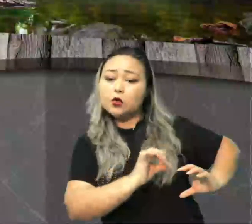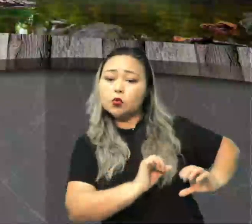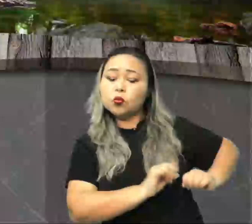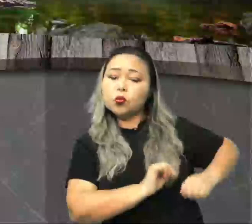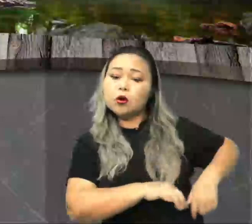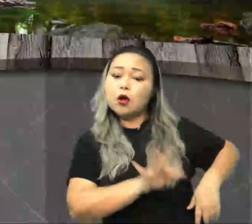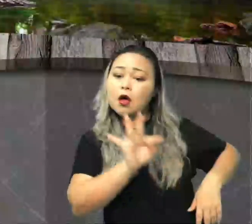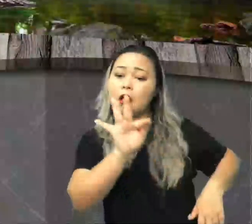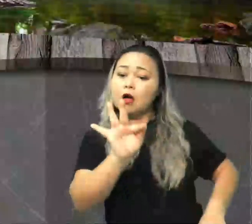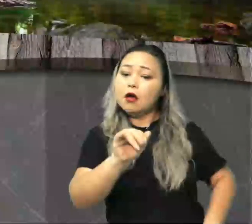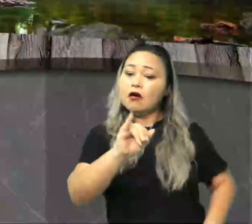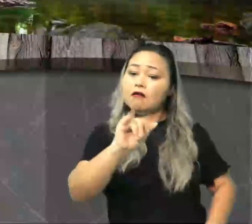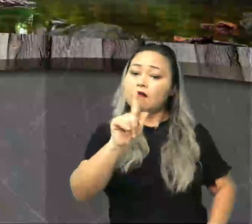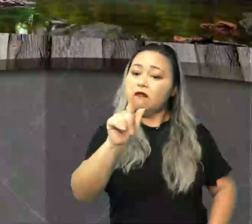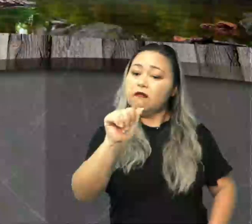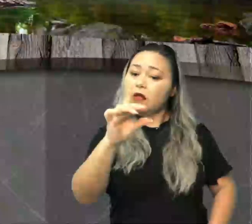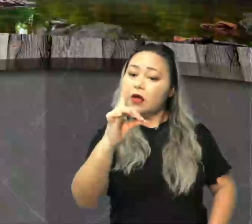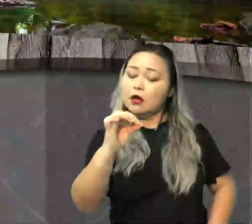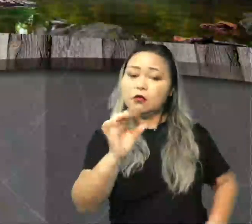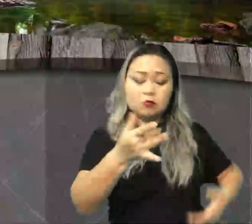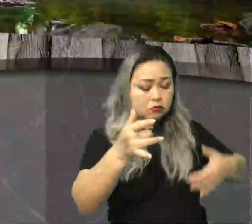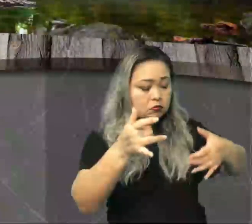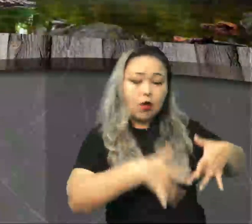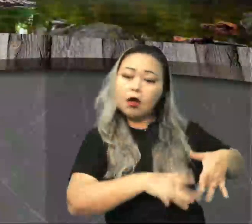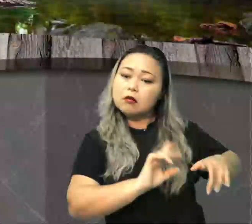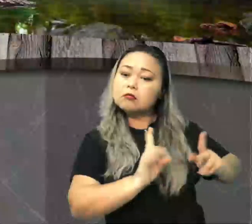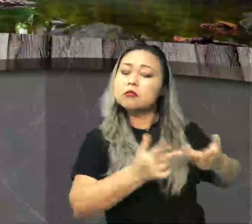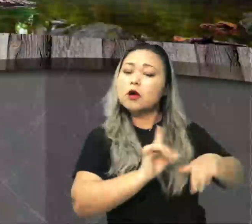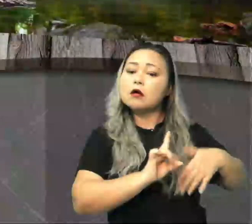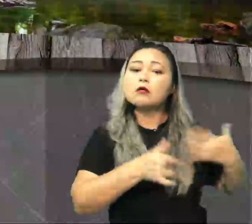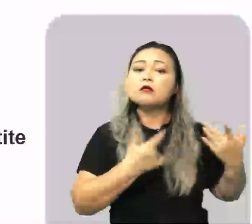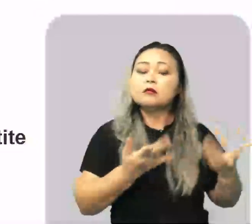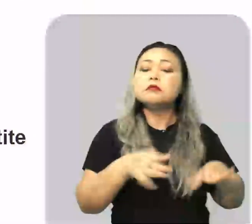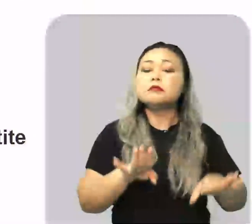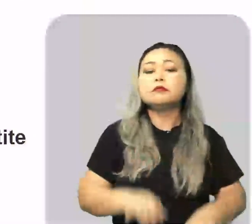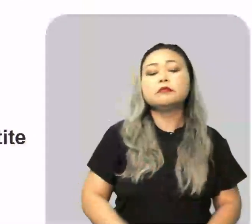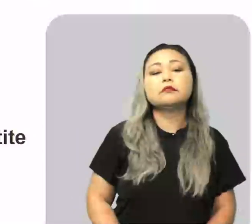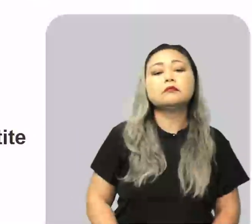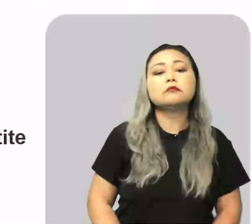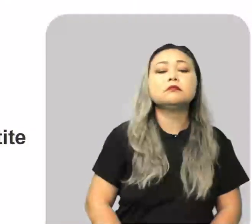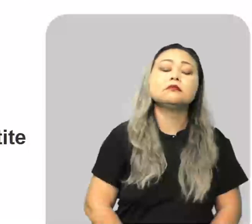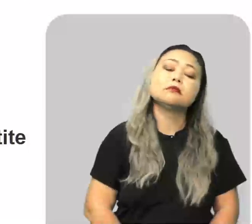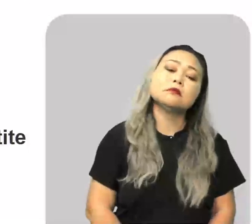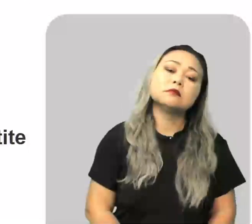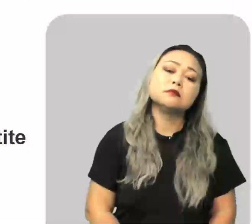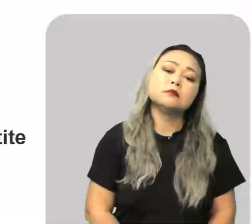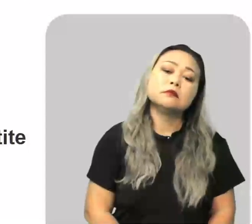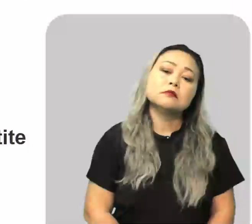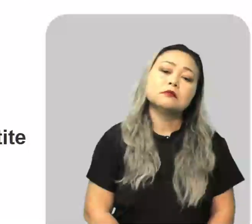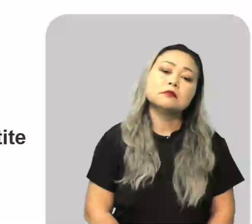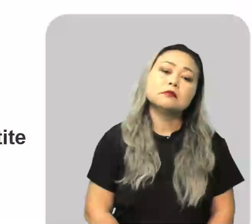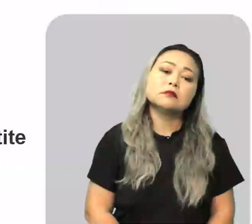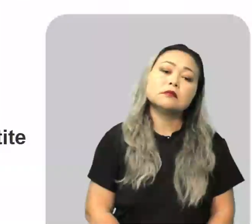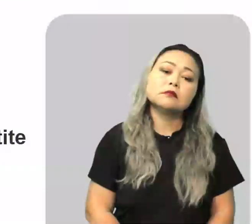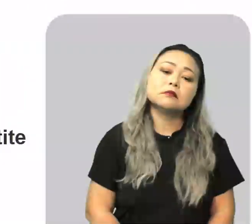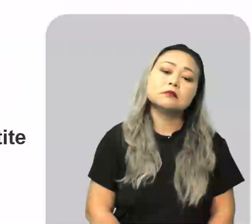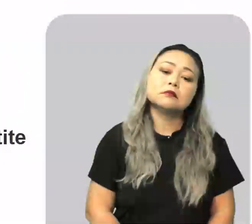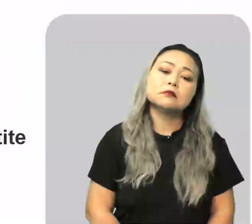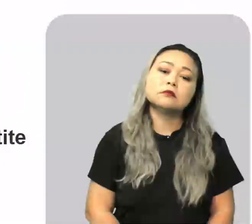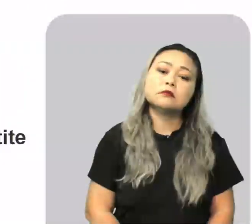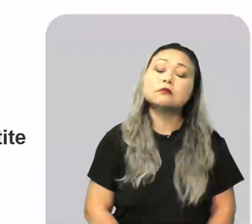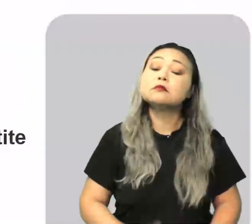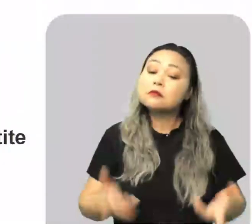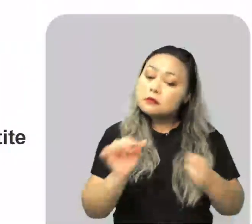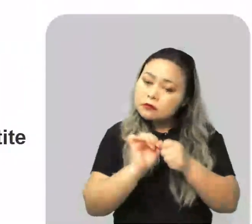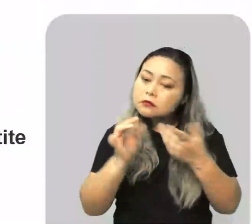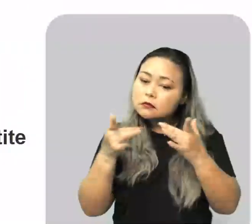dos vírus da hepatite vão estar afetando aí o fígado, tá bom? Seguindo ali. Pelo contato com o